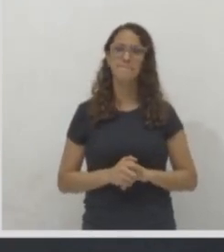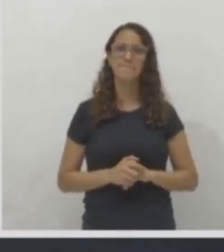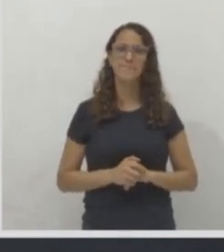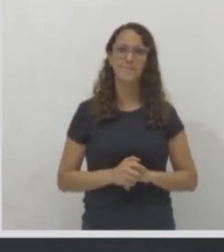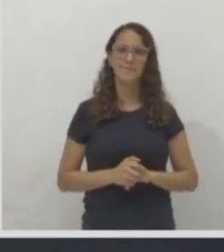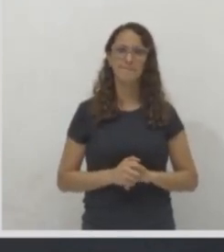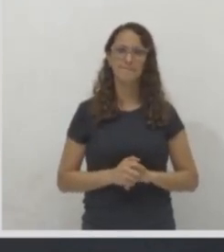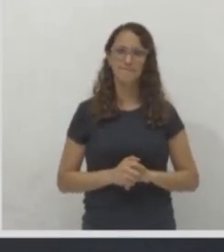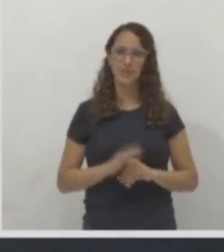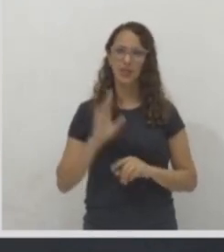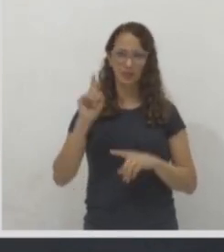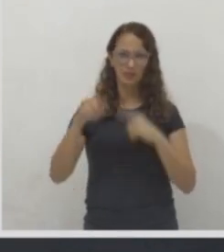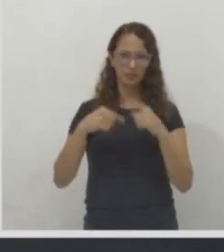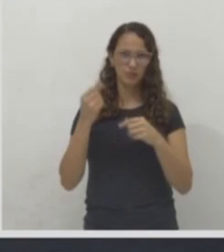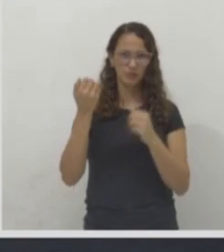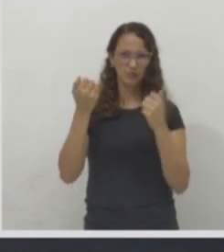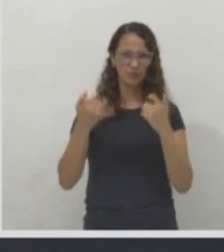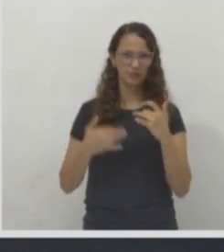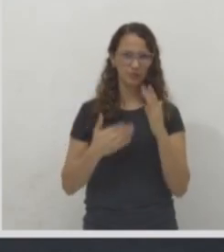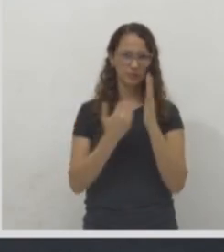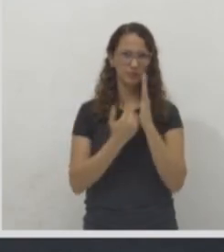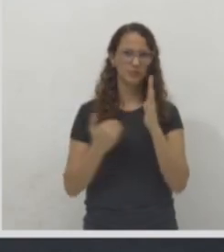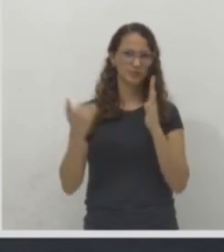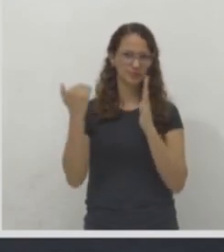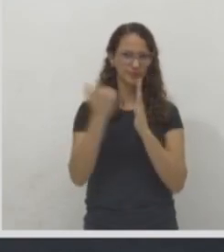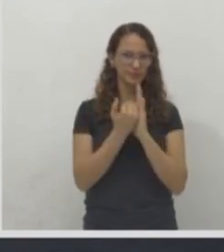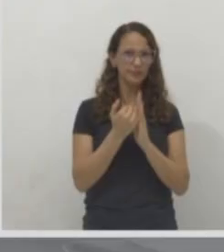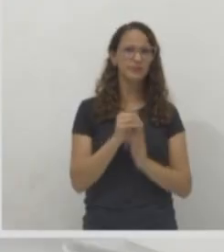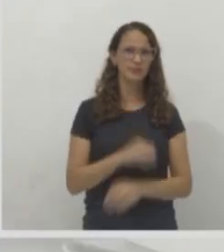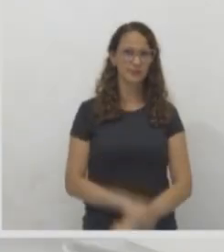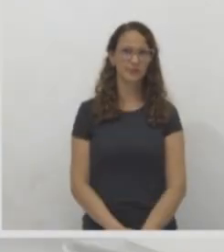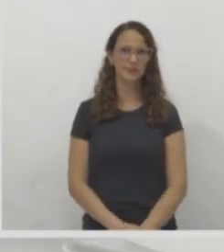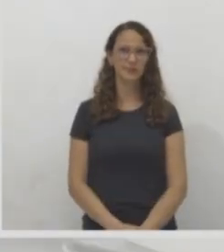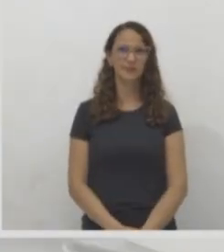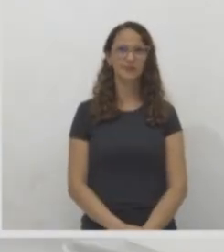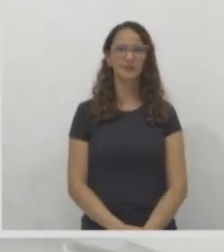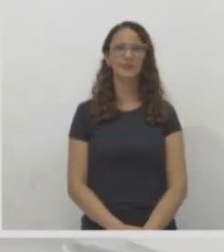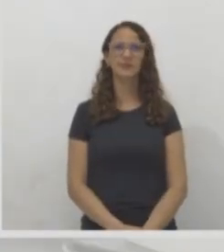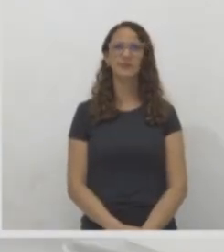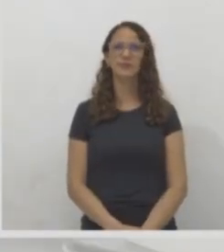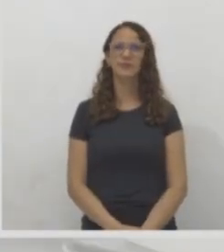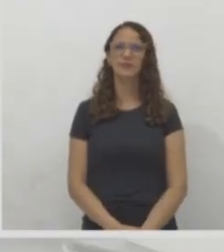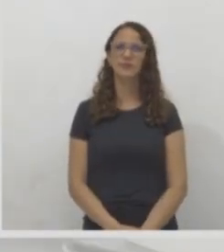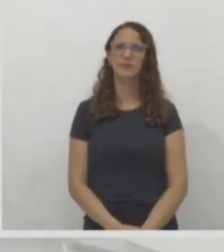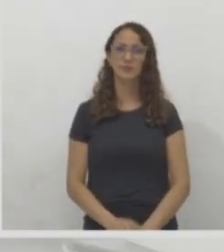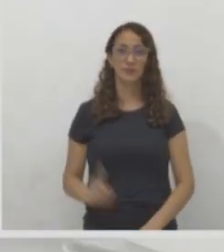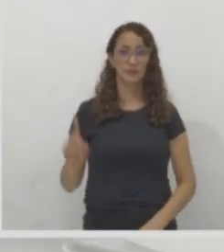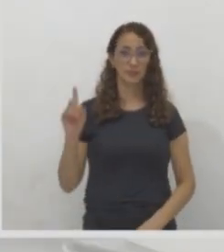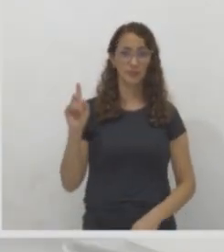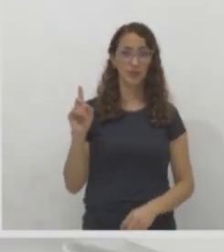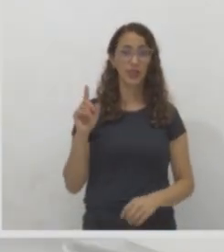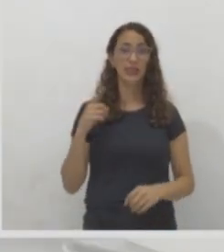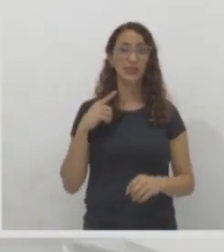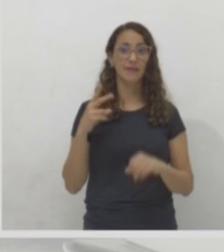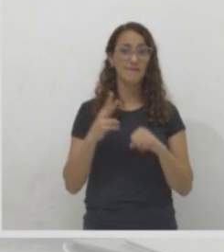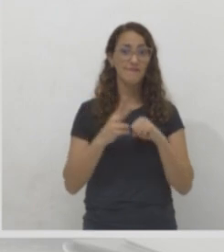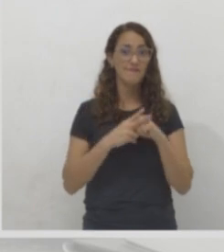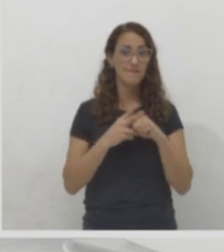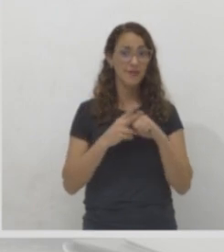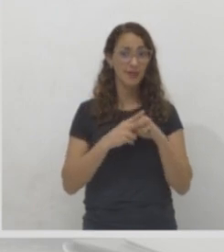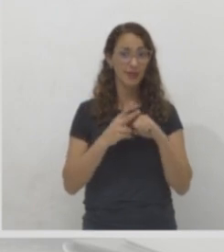falar desses verbos aqui especificamente. Como eu disse para vocês, nós temos verbos que têm